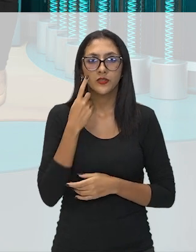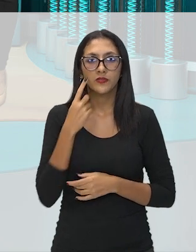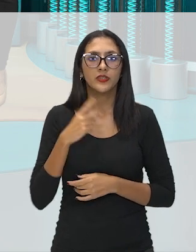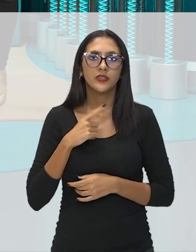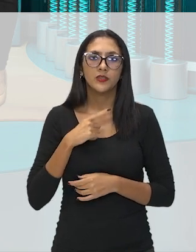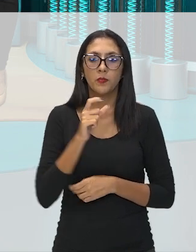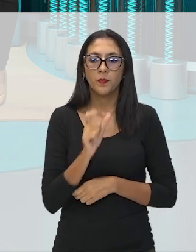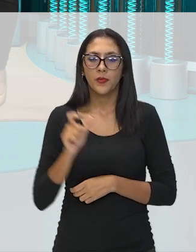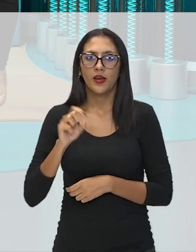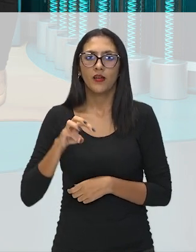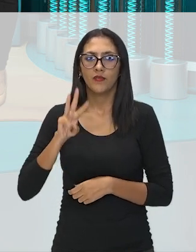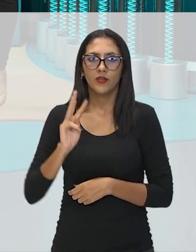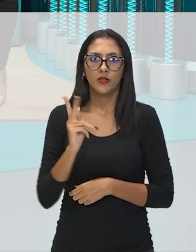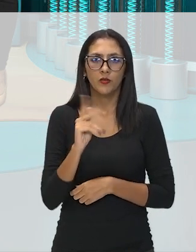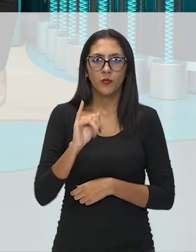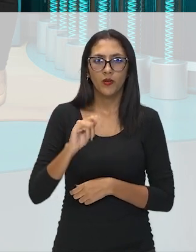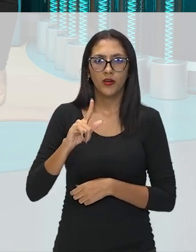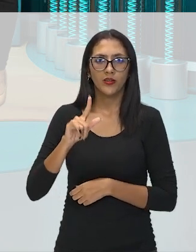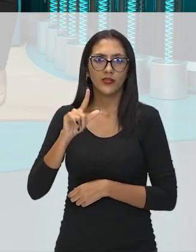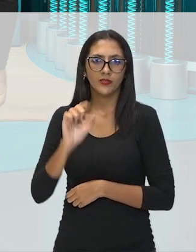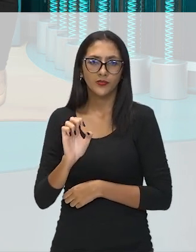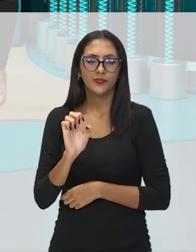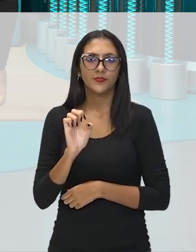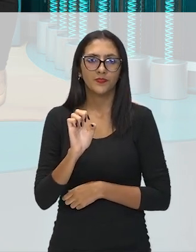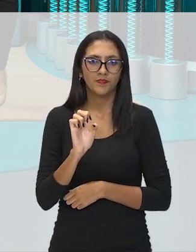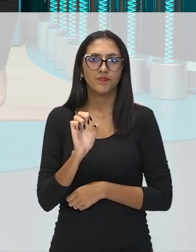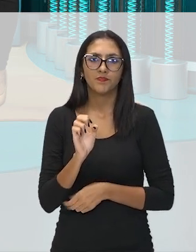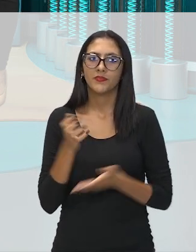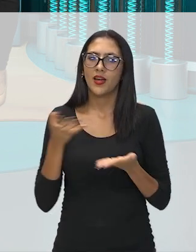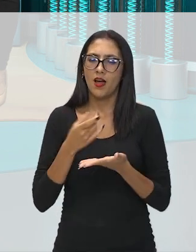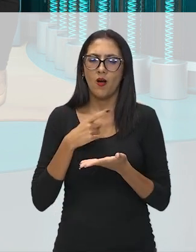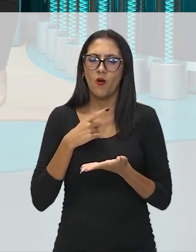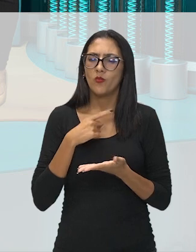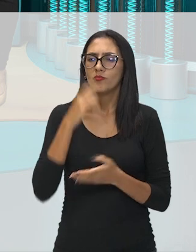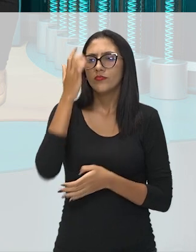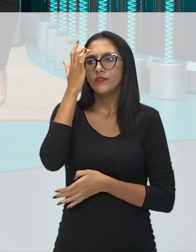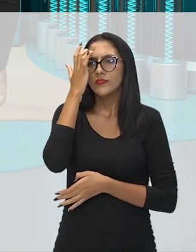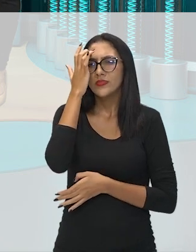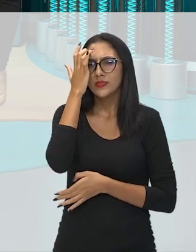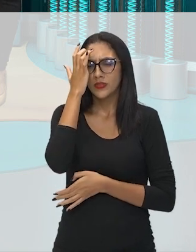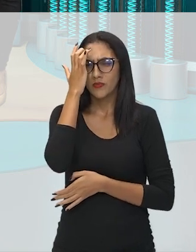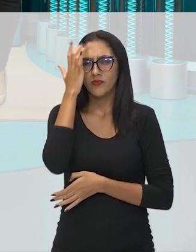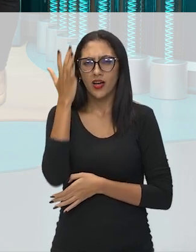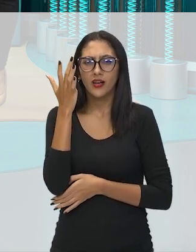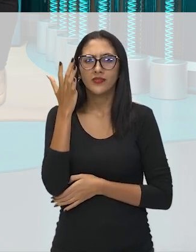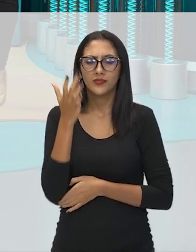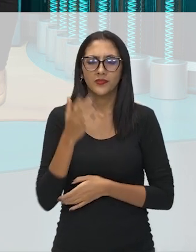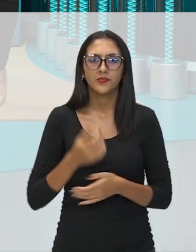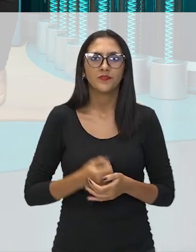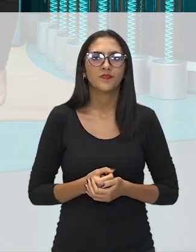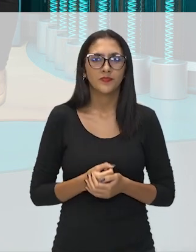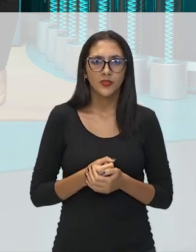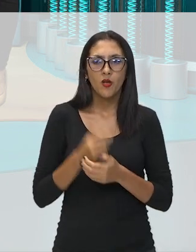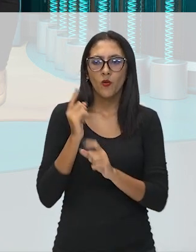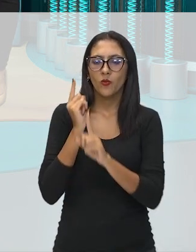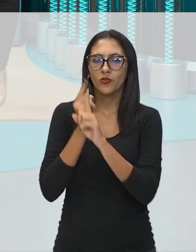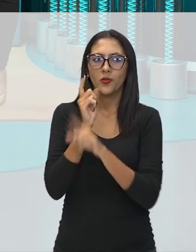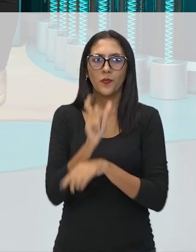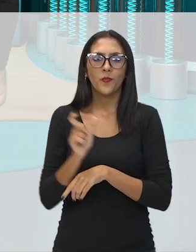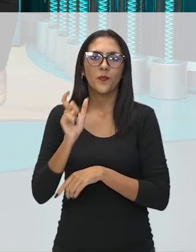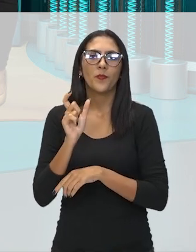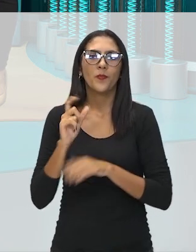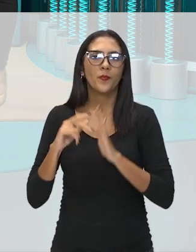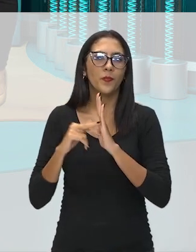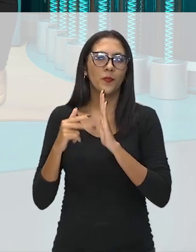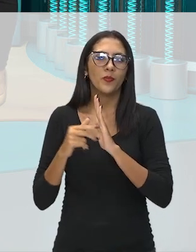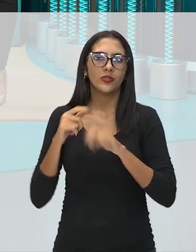que indica enquanto. Agora ficou fácil, né? Com a expressão de tempo ali, tudo fica mais fácil. E